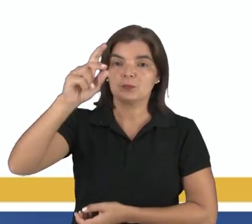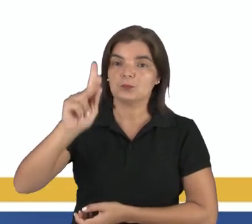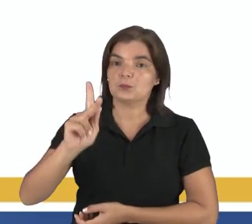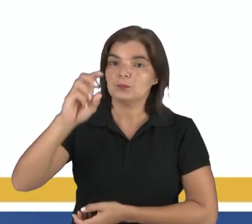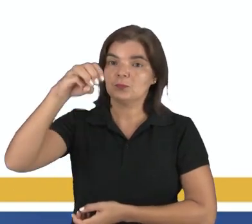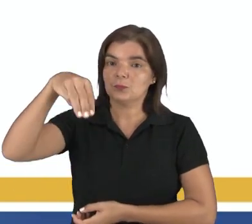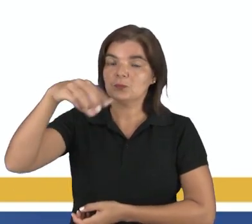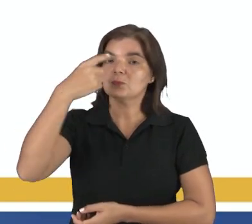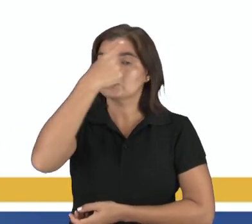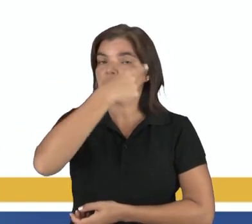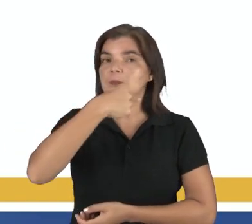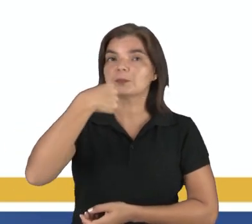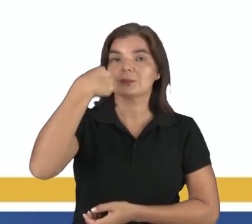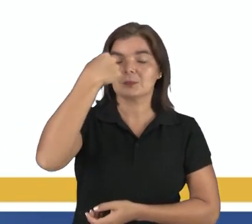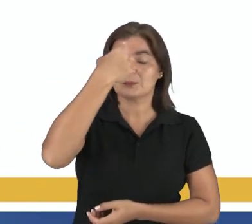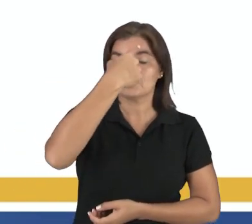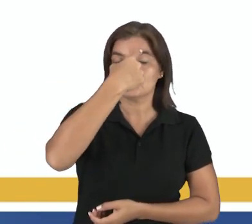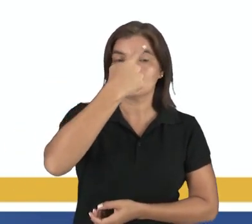58,8